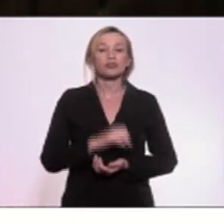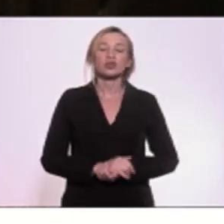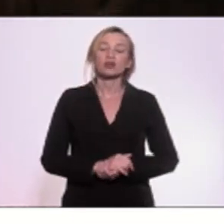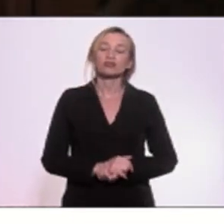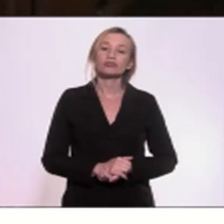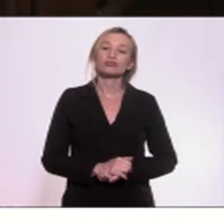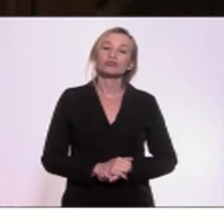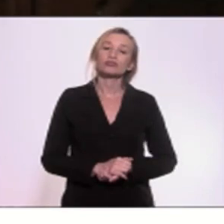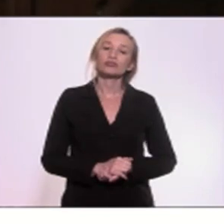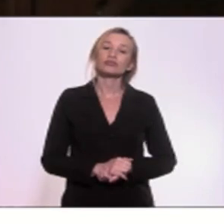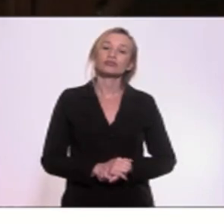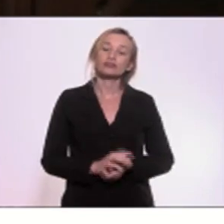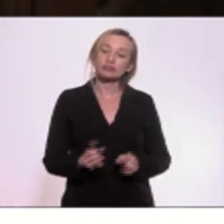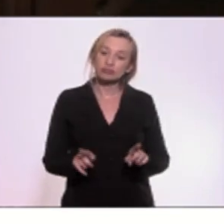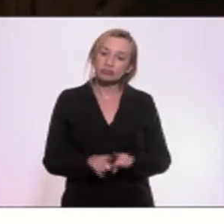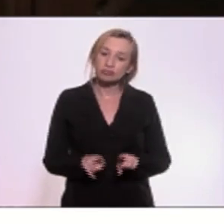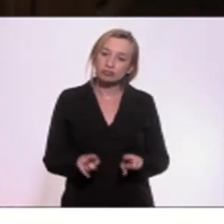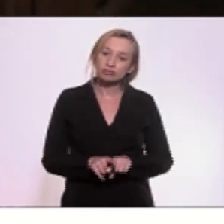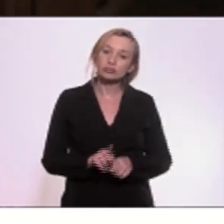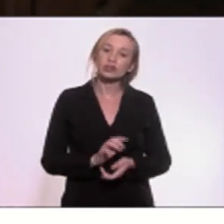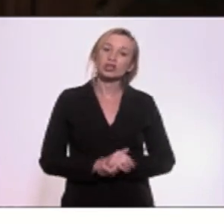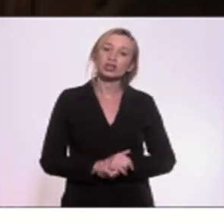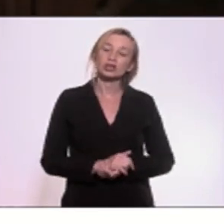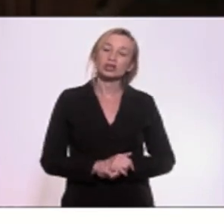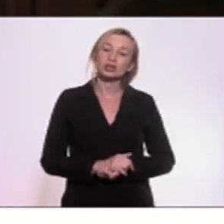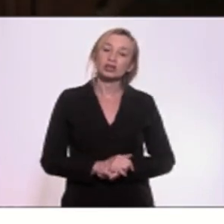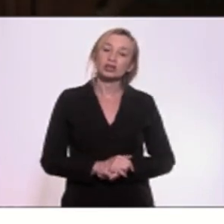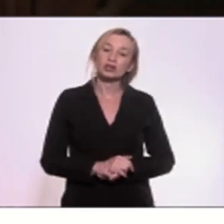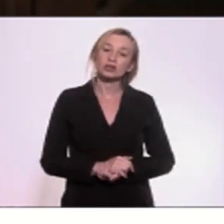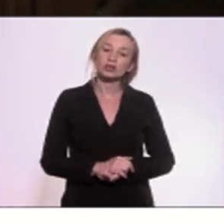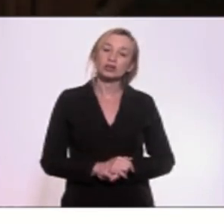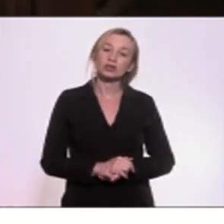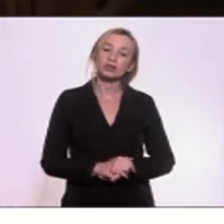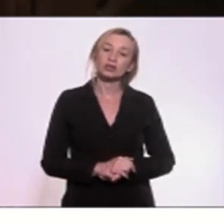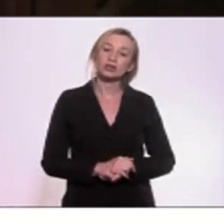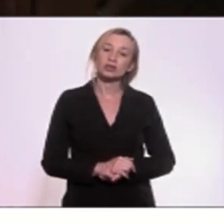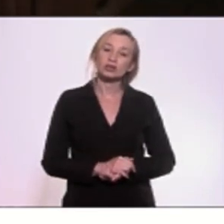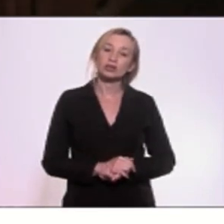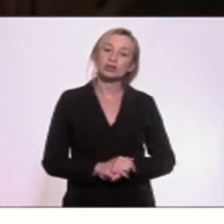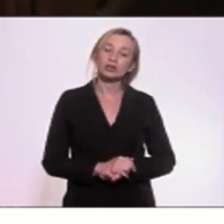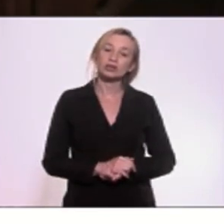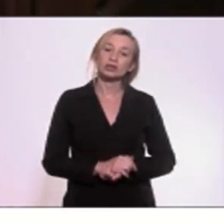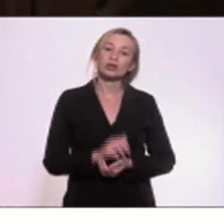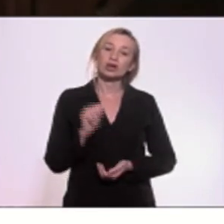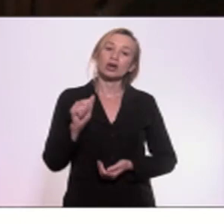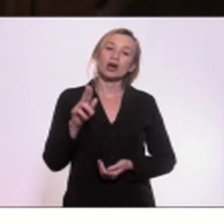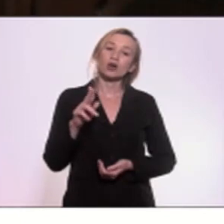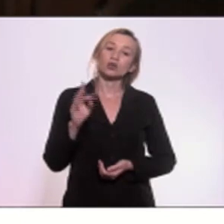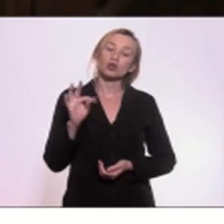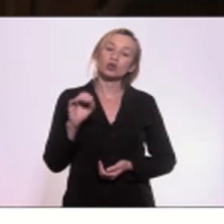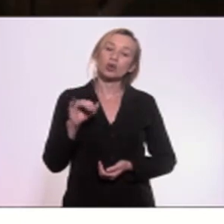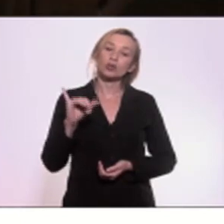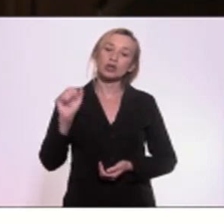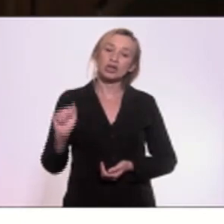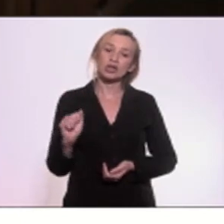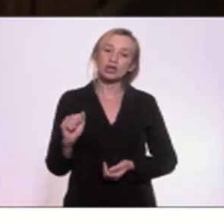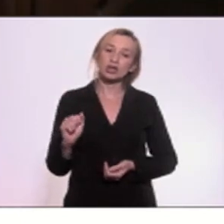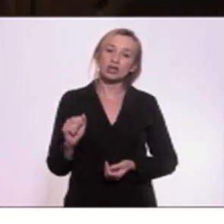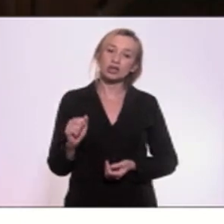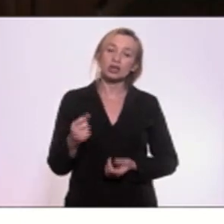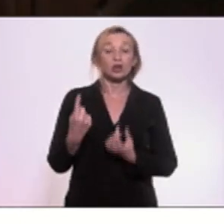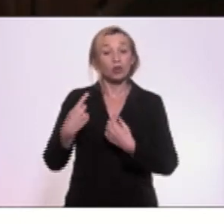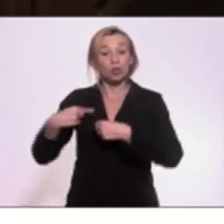Temos recorrentemente ataques ao preceito da autonomia universitária, esculpido